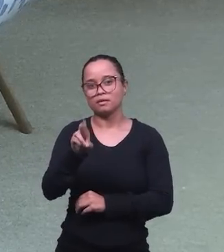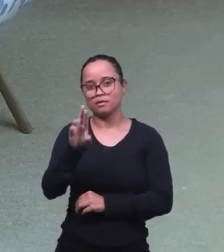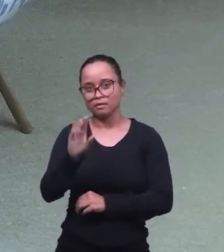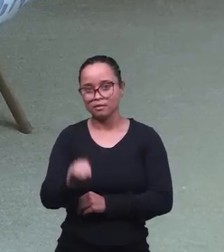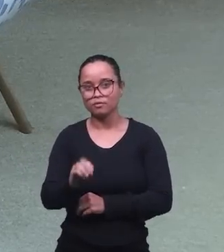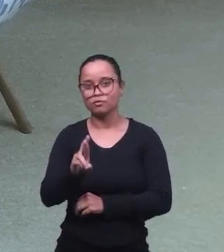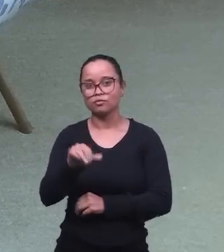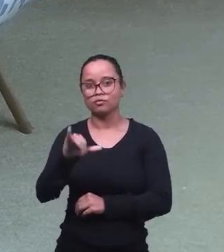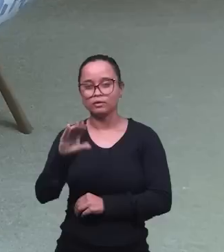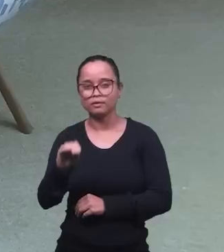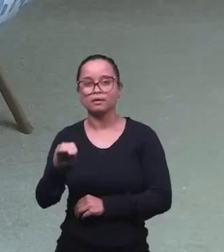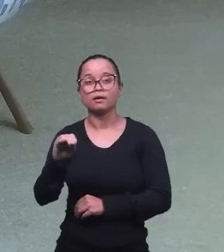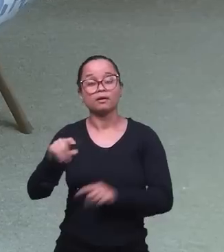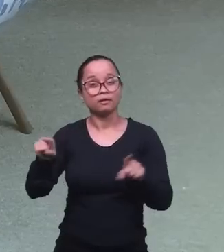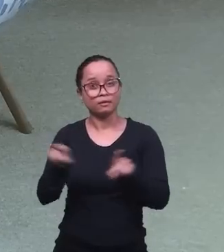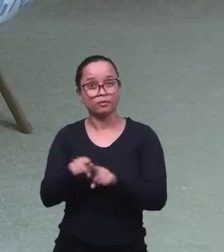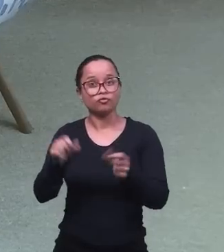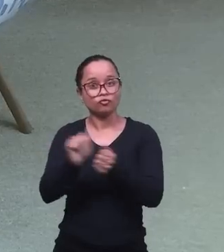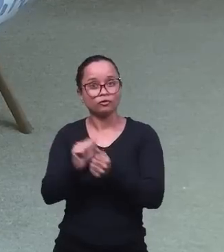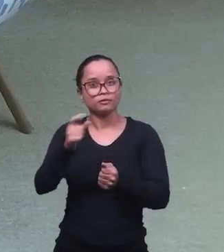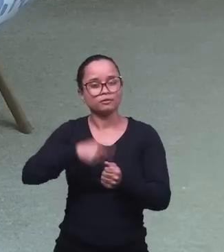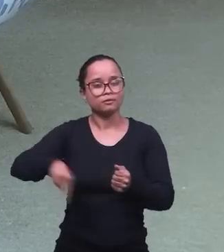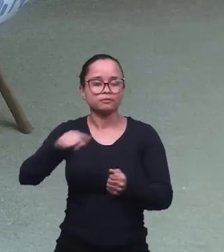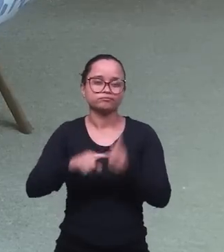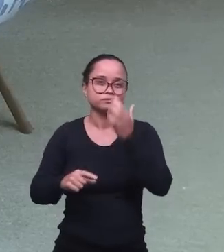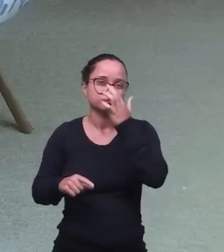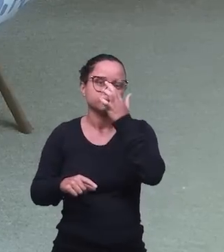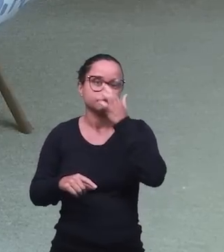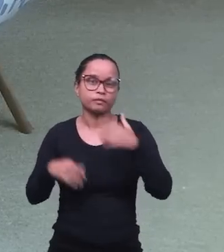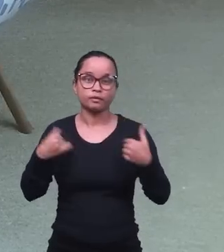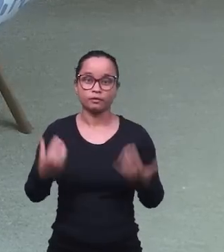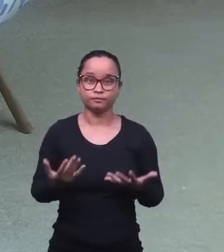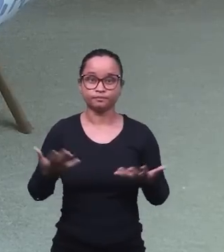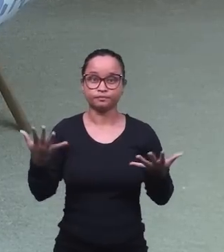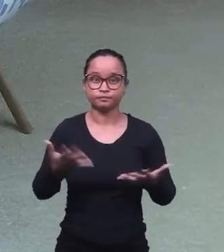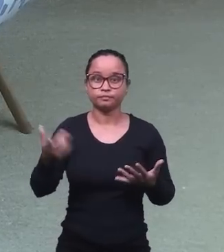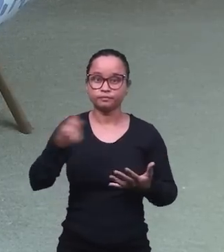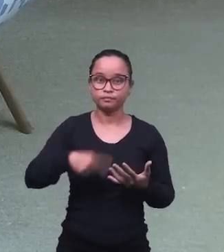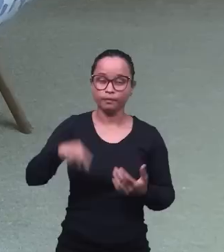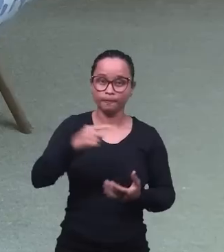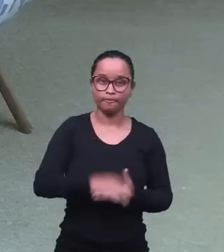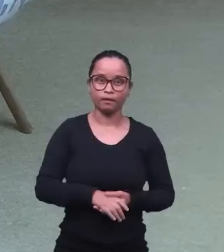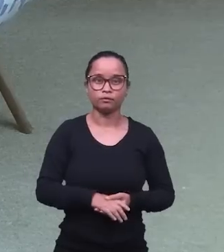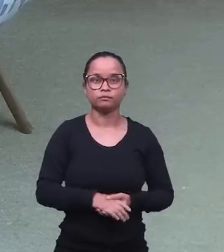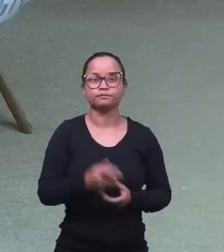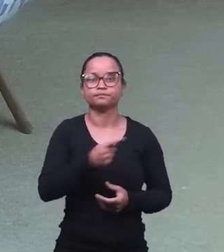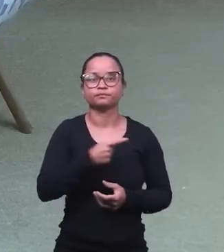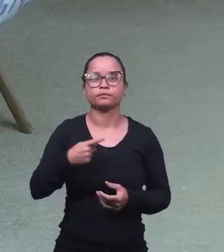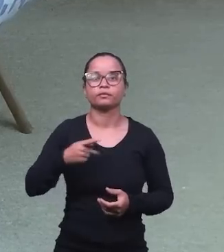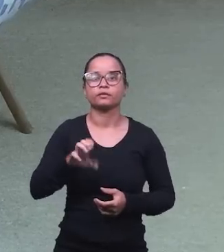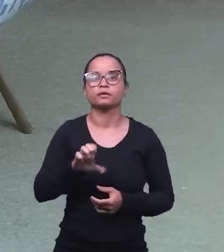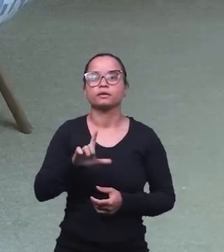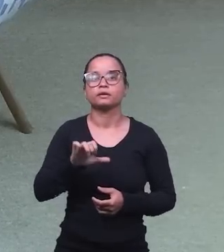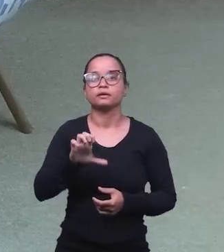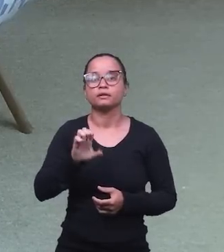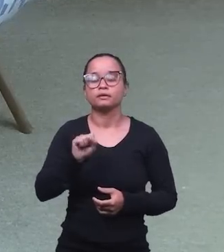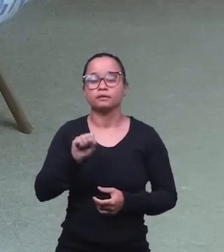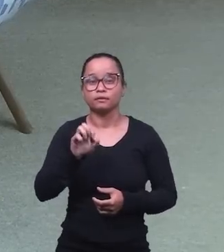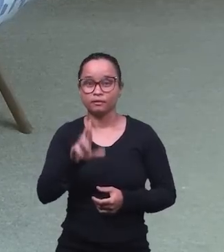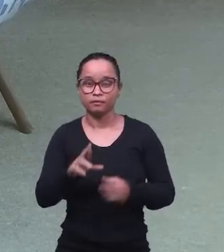lá conosco. Então, meu companheiro, qual é a sua observação a respeito daquilo que nosso companheiro pastor Eliezer